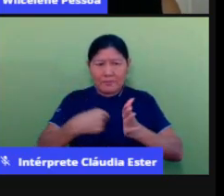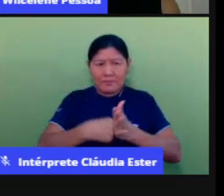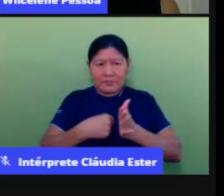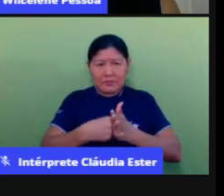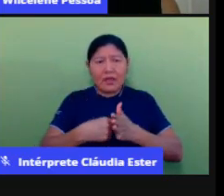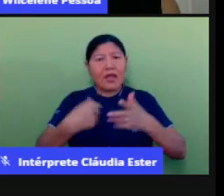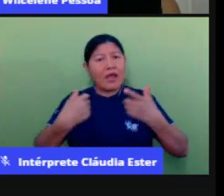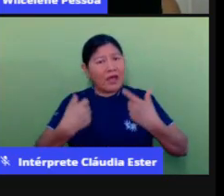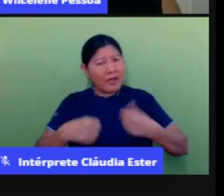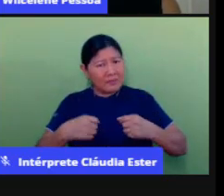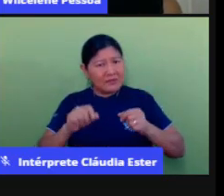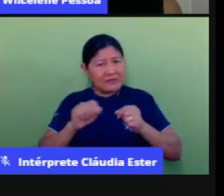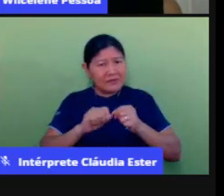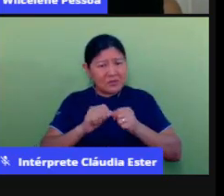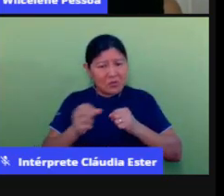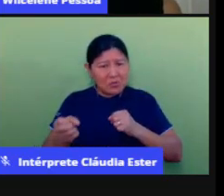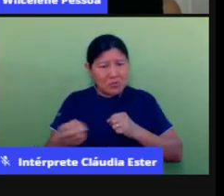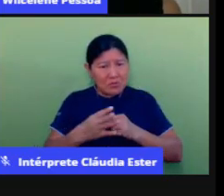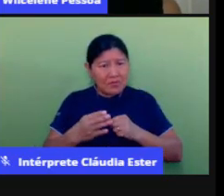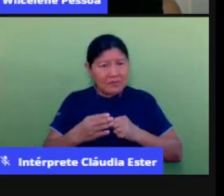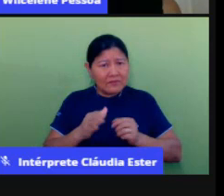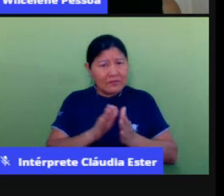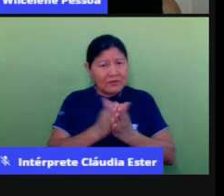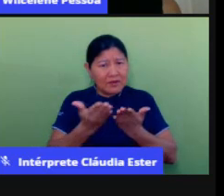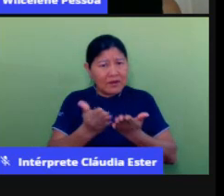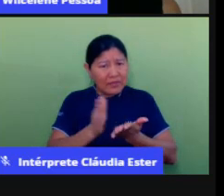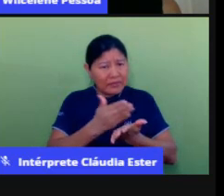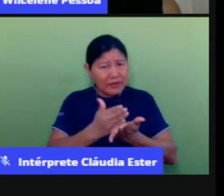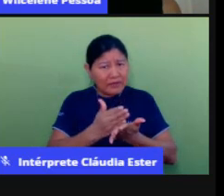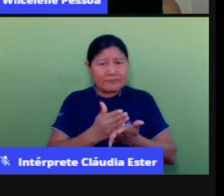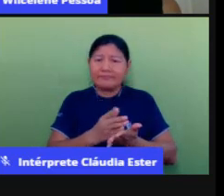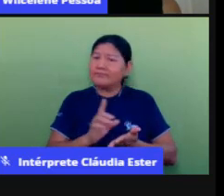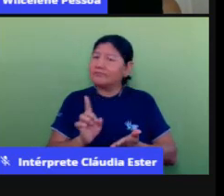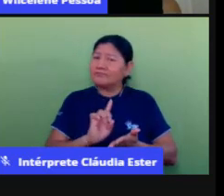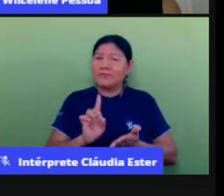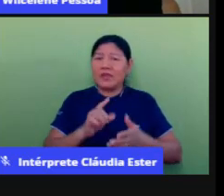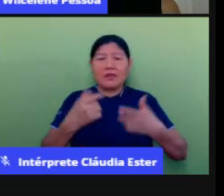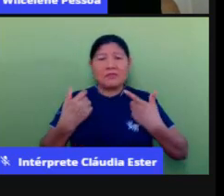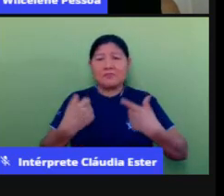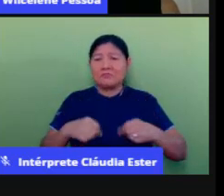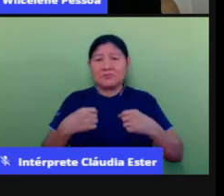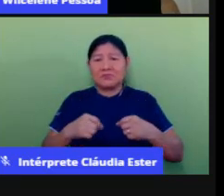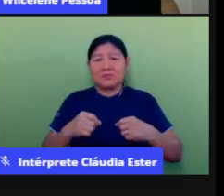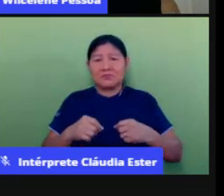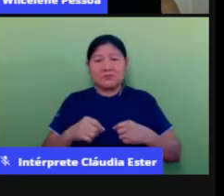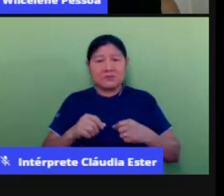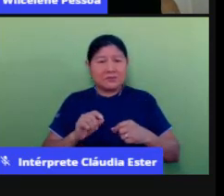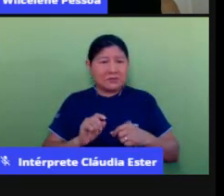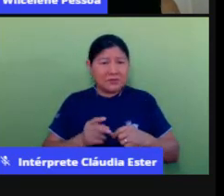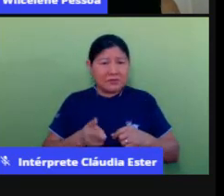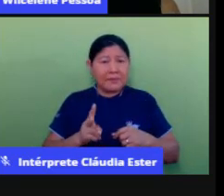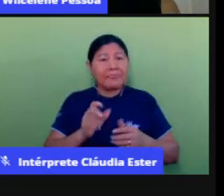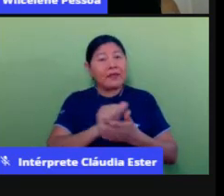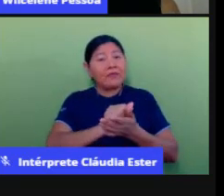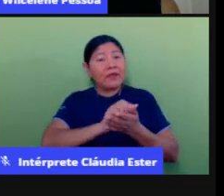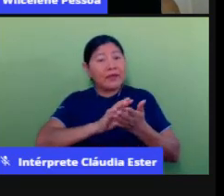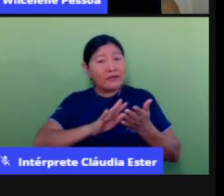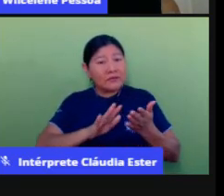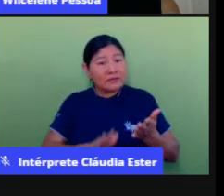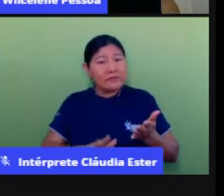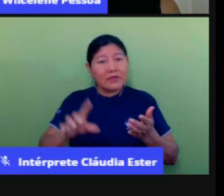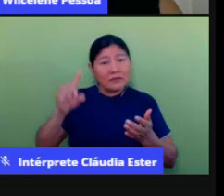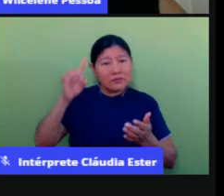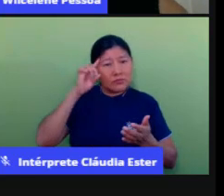eu tenho que elaborar outro caderno além desse? Não necessariamente, tá? Elas são mais atividades diárias